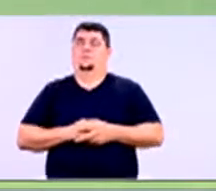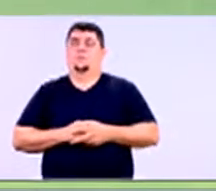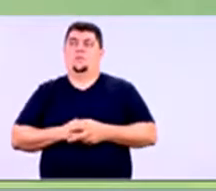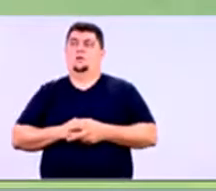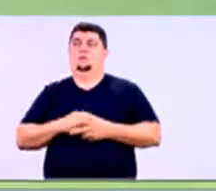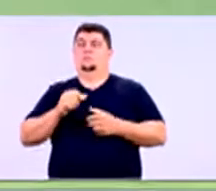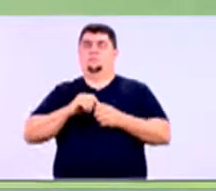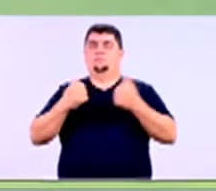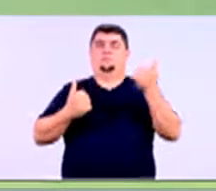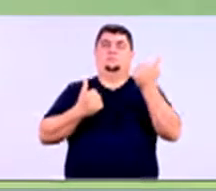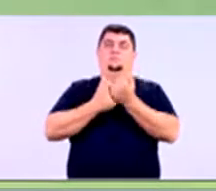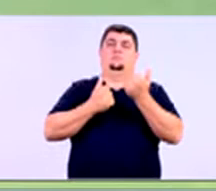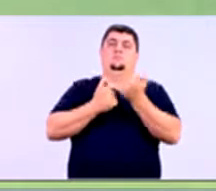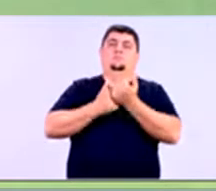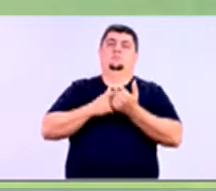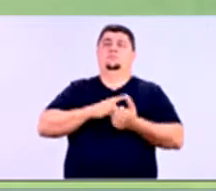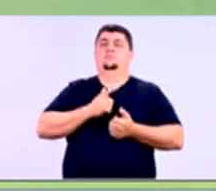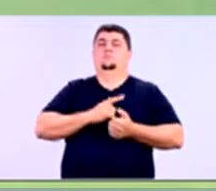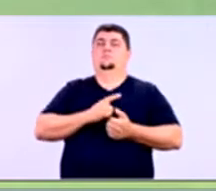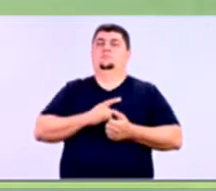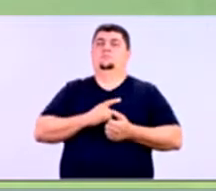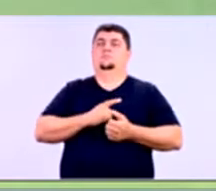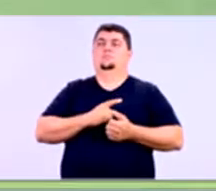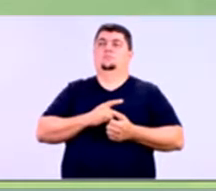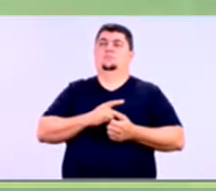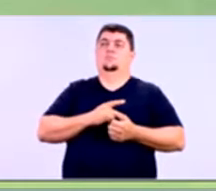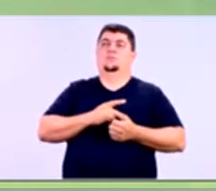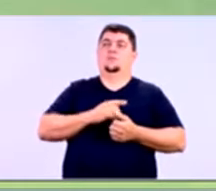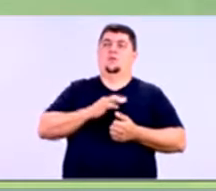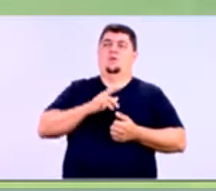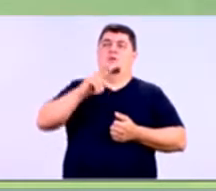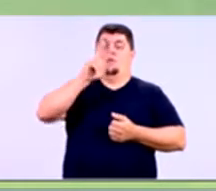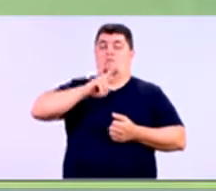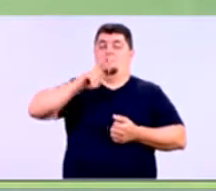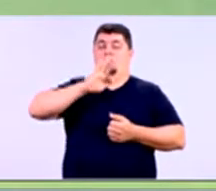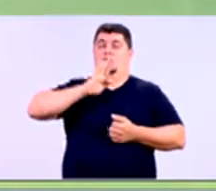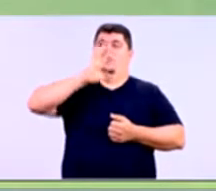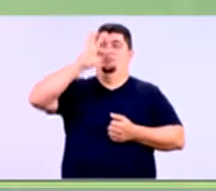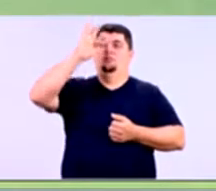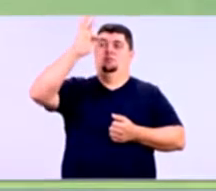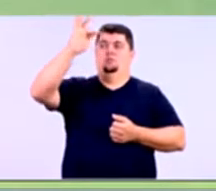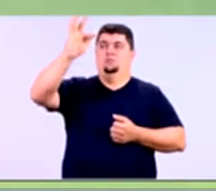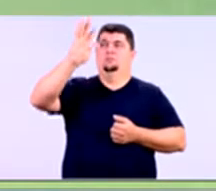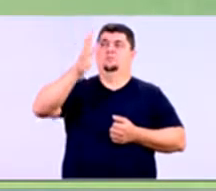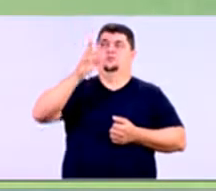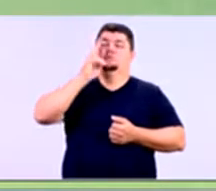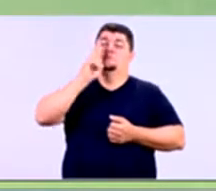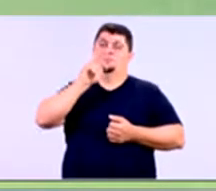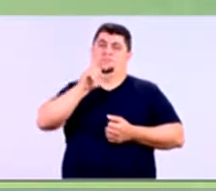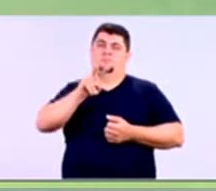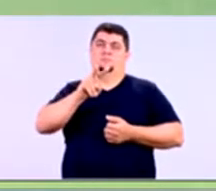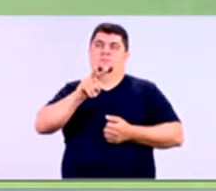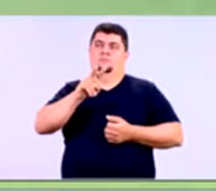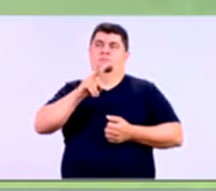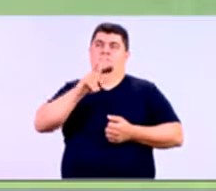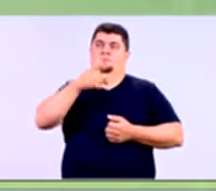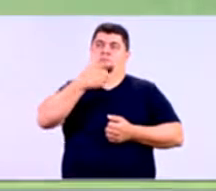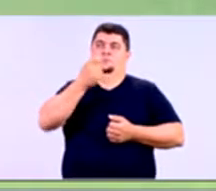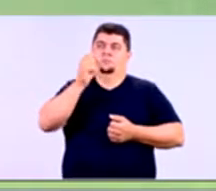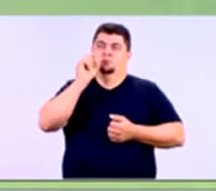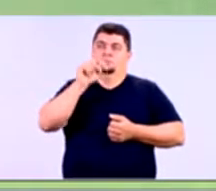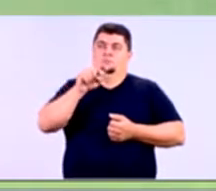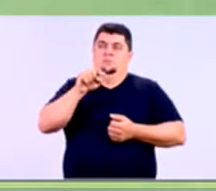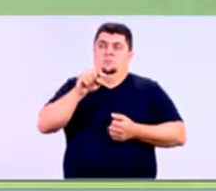Fazendo a substituição, eu tenho valor futuro, como grifamos anteriormente,